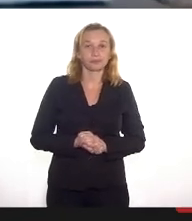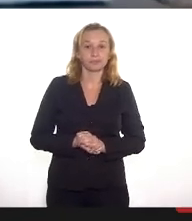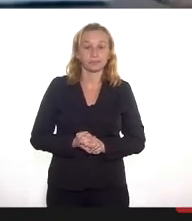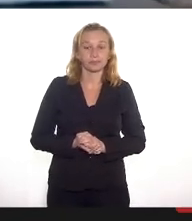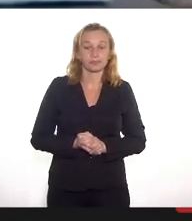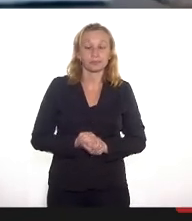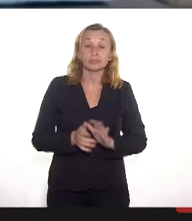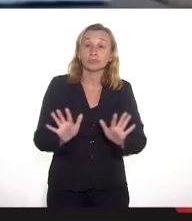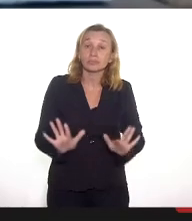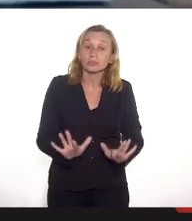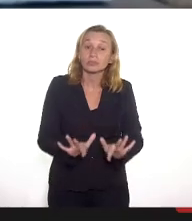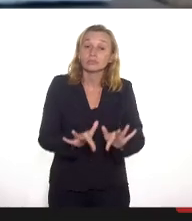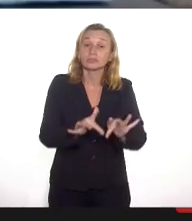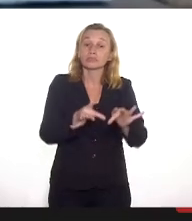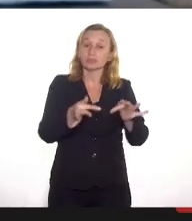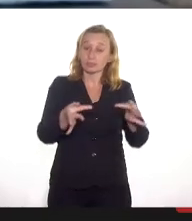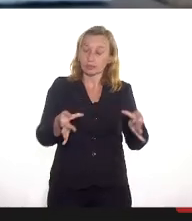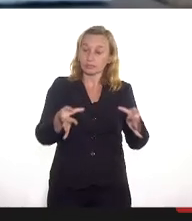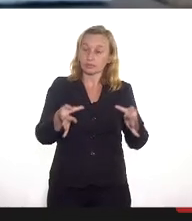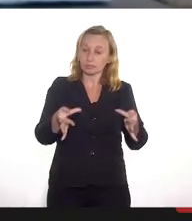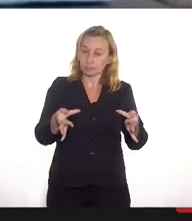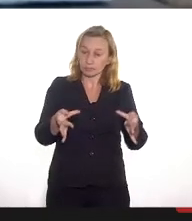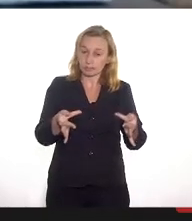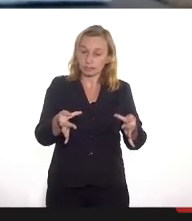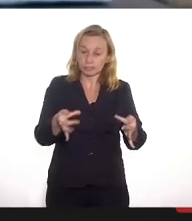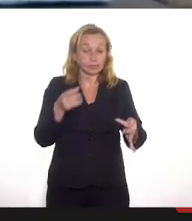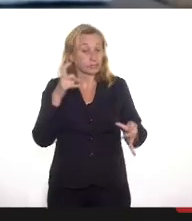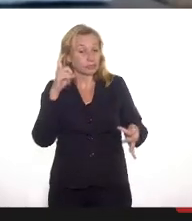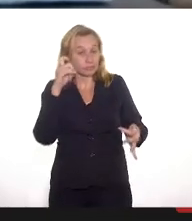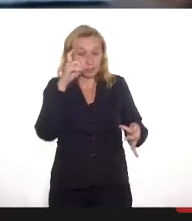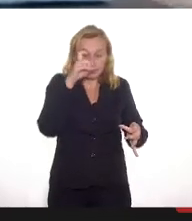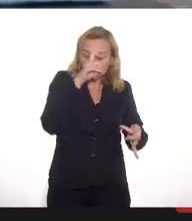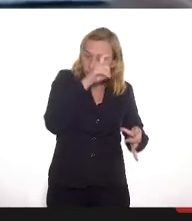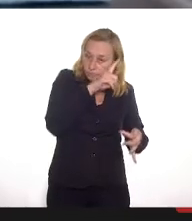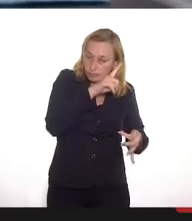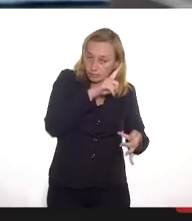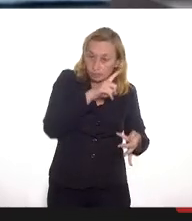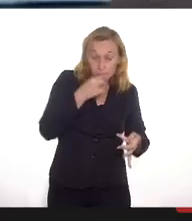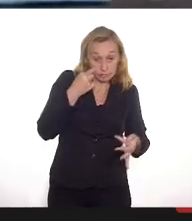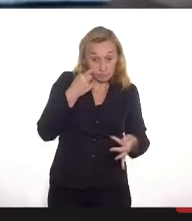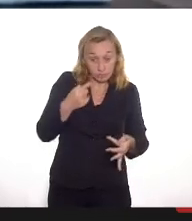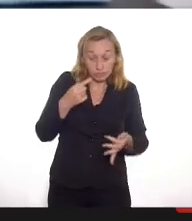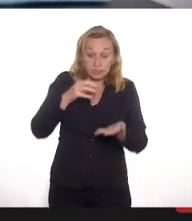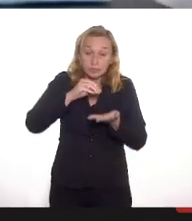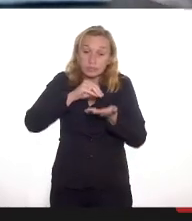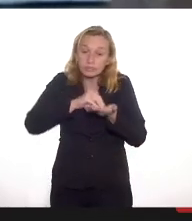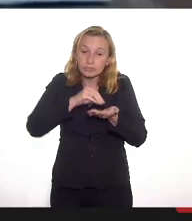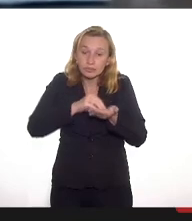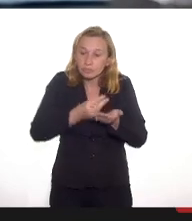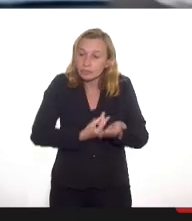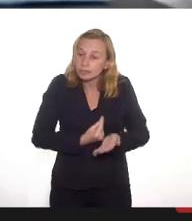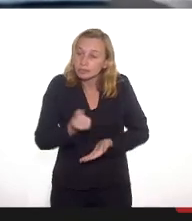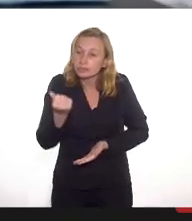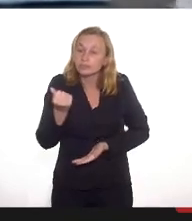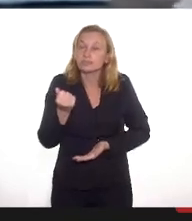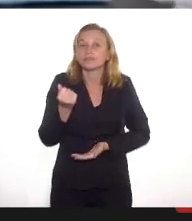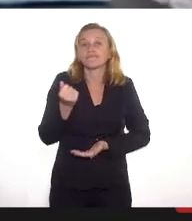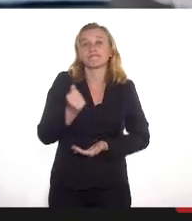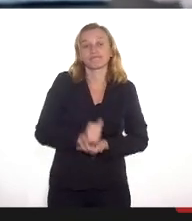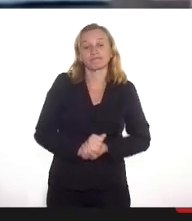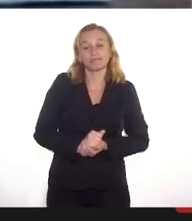minha humildemente a minha dificuldade quando vejo o a falta de saída que eu vejo